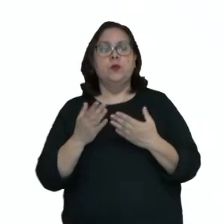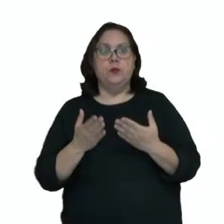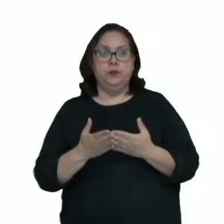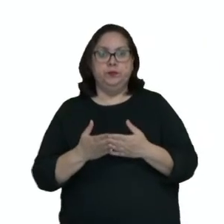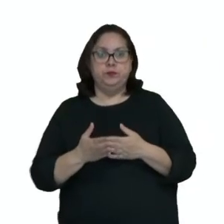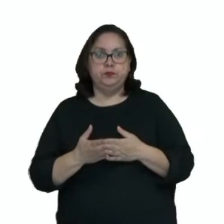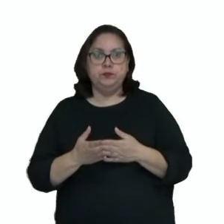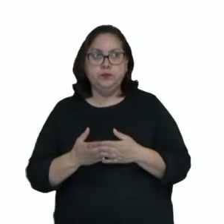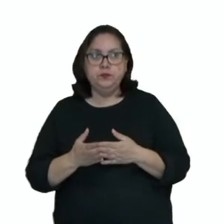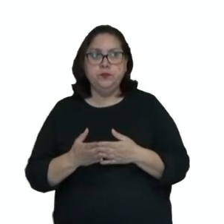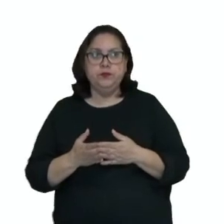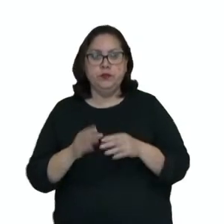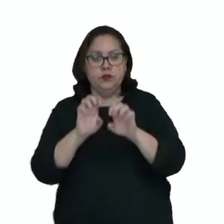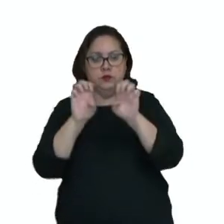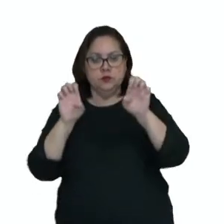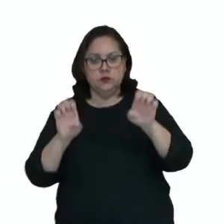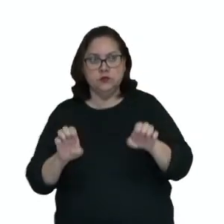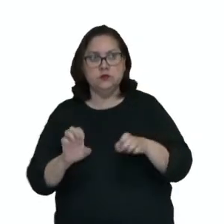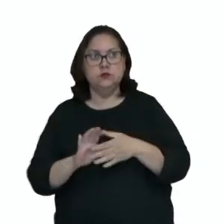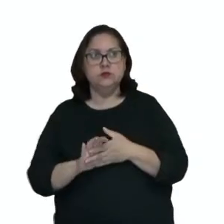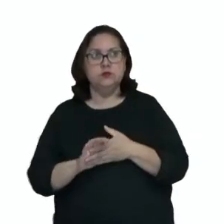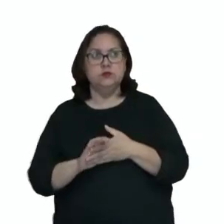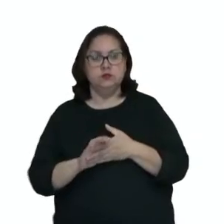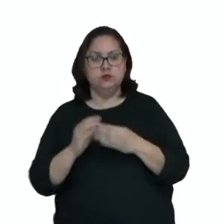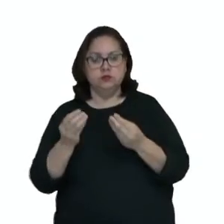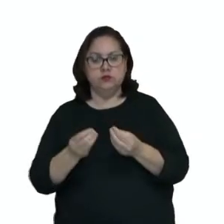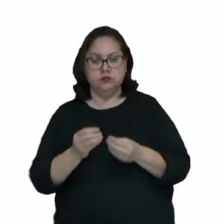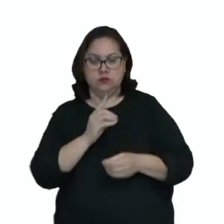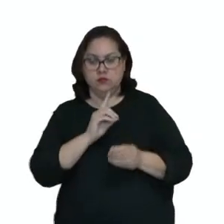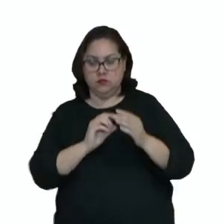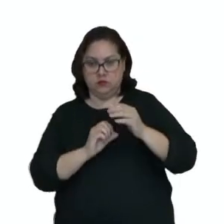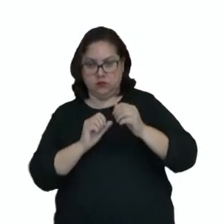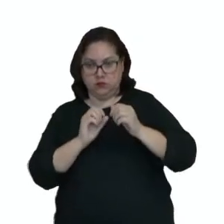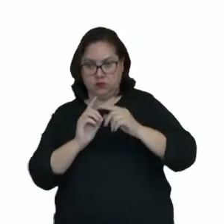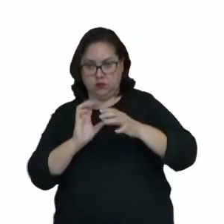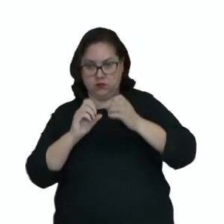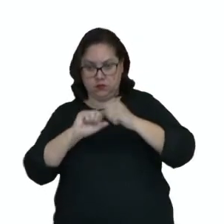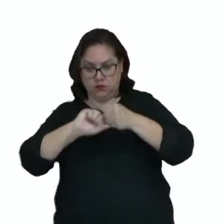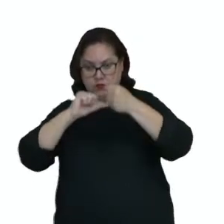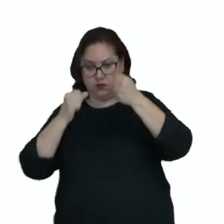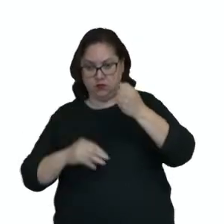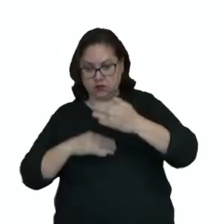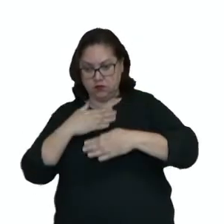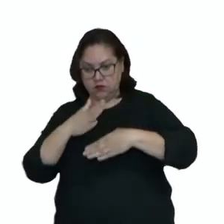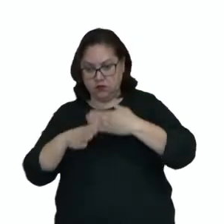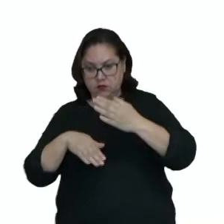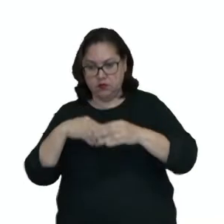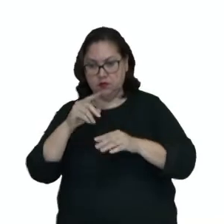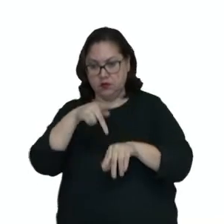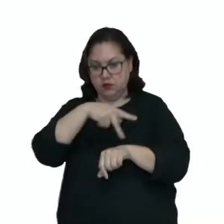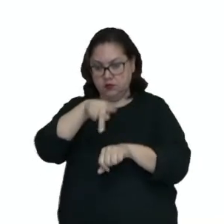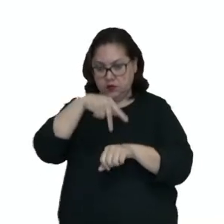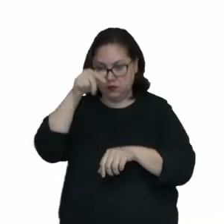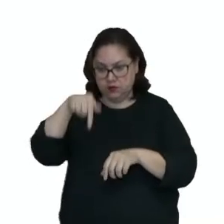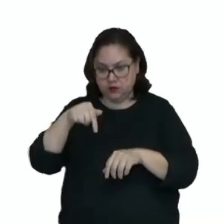Bom, os sistemas democráticos desenvolvidos pelos países ocidentais podem